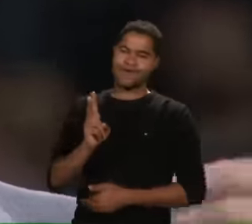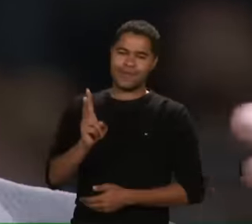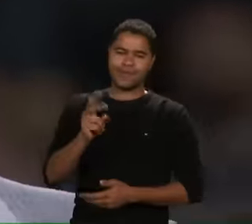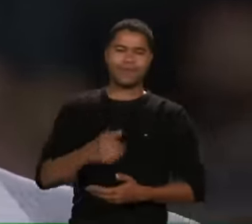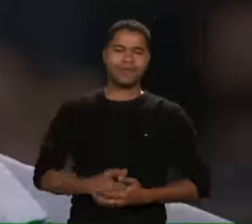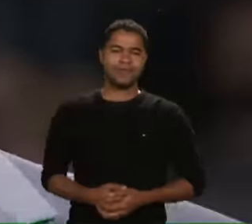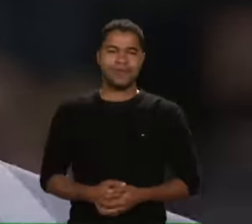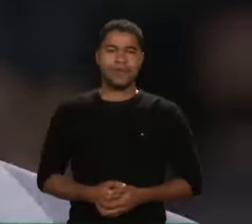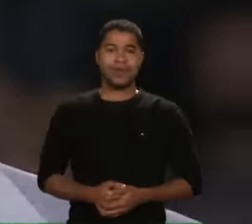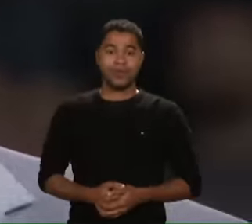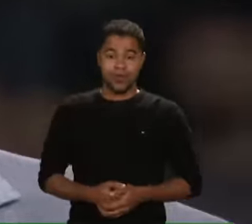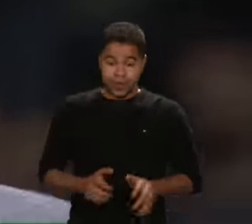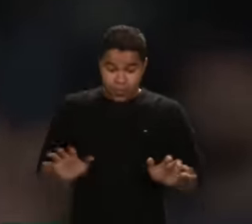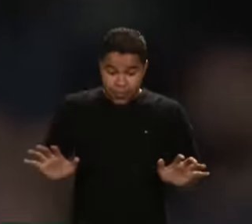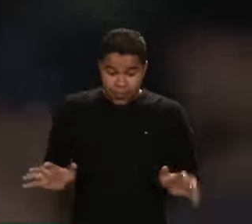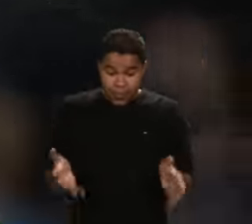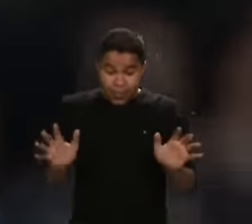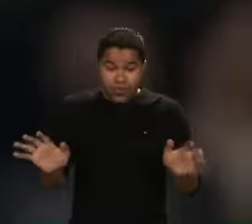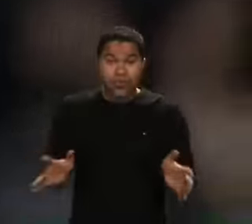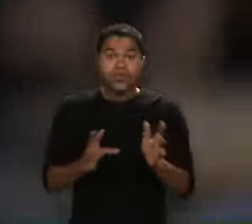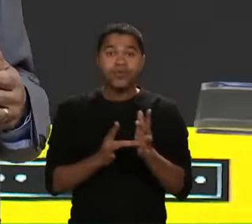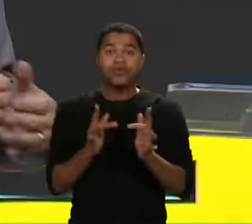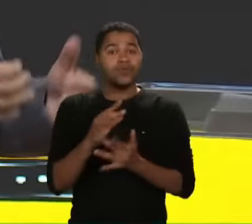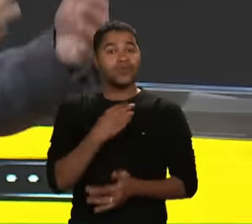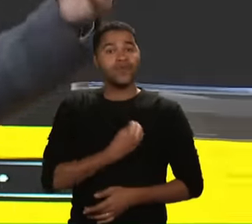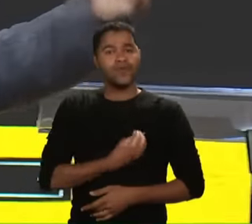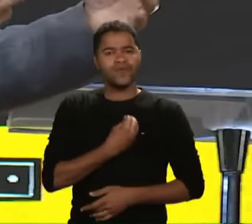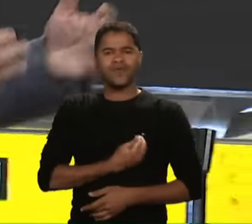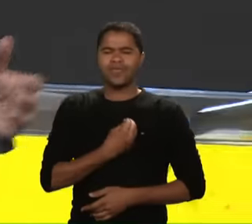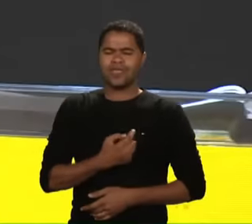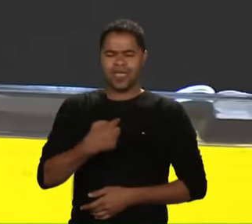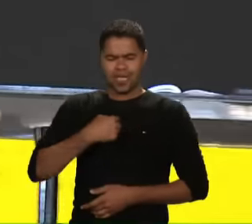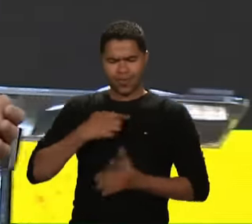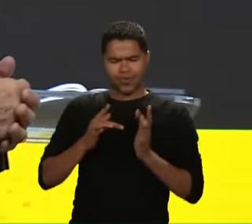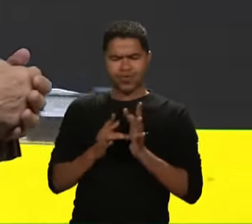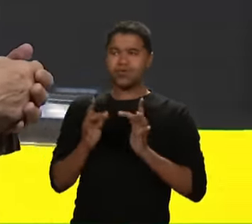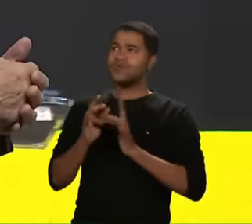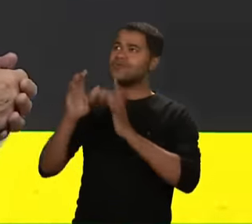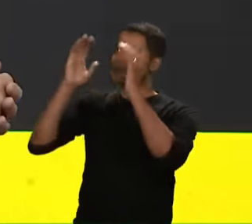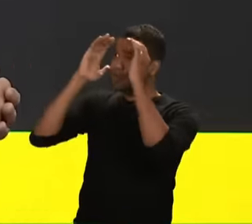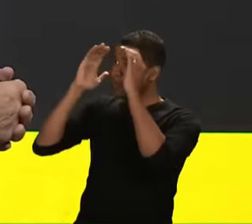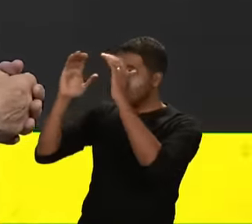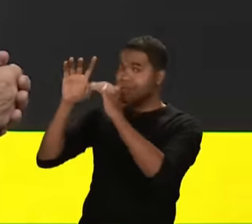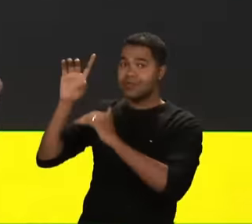A motivação da vida de Jesus era essa: eu quero agradar o Pai.